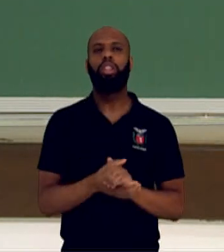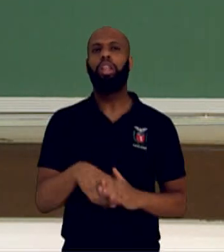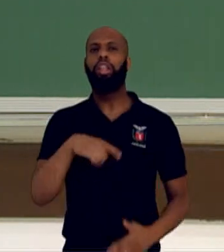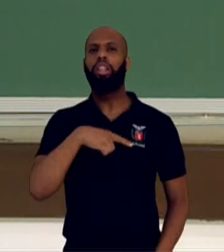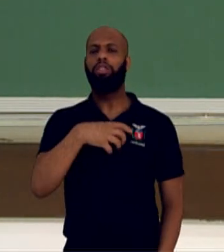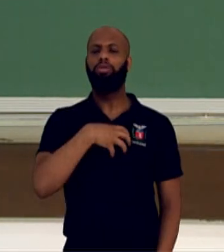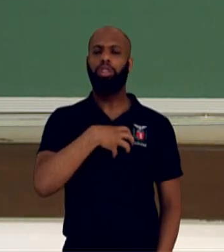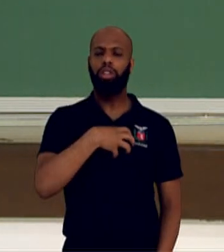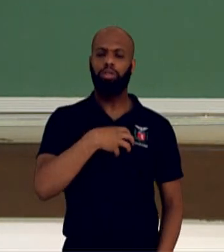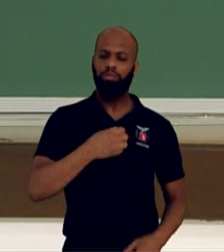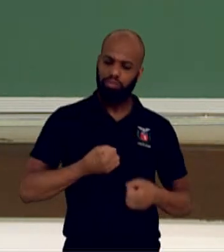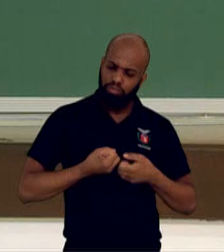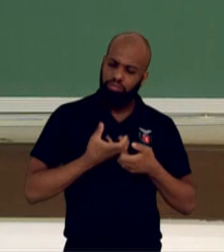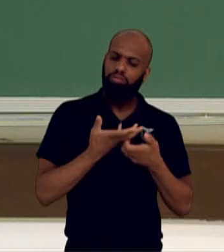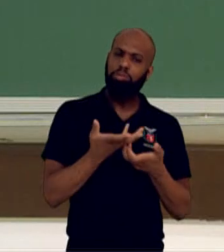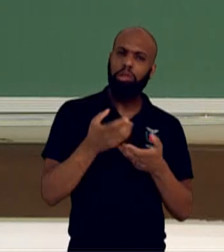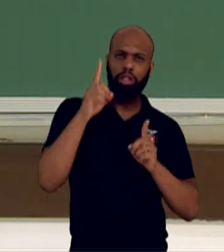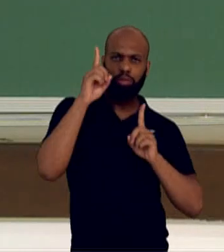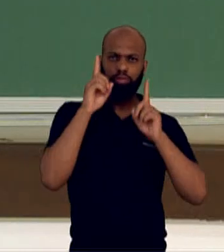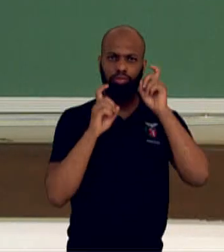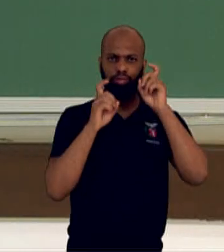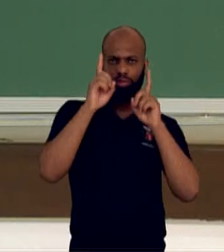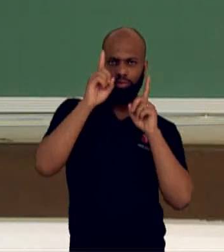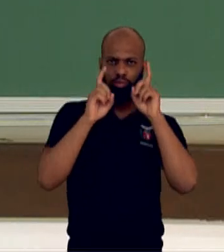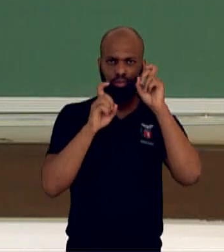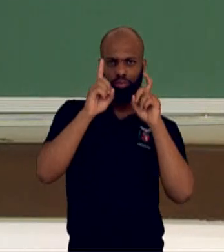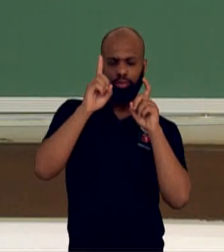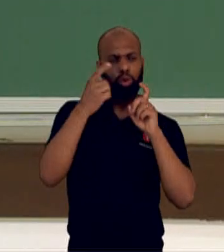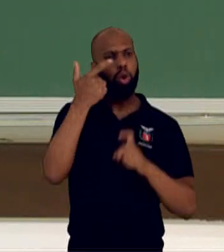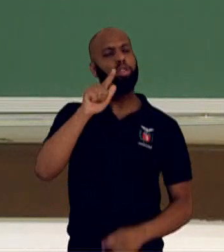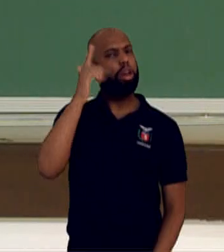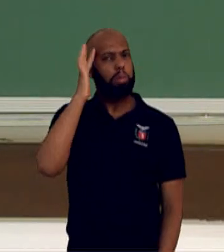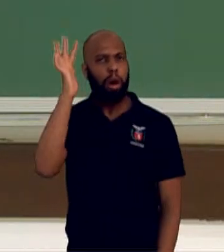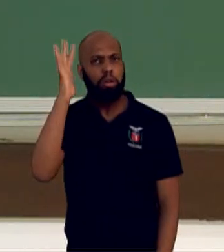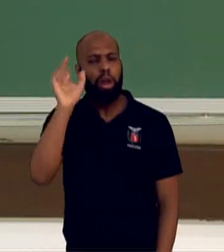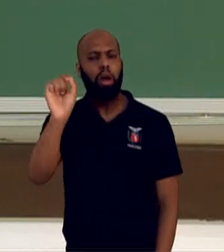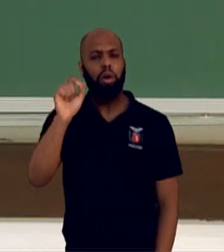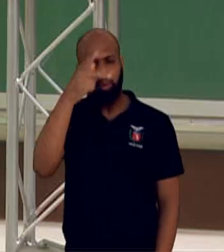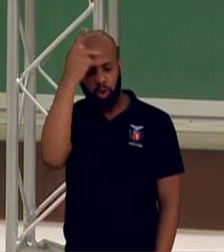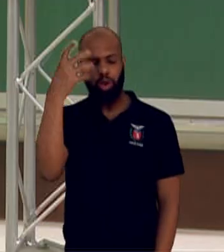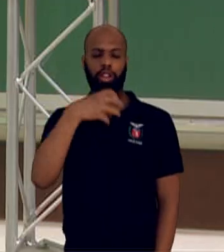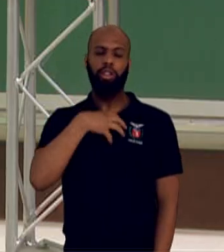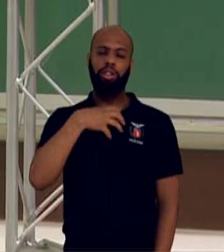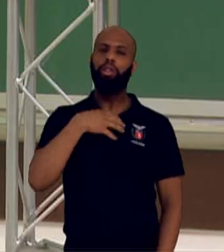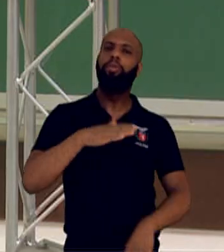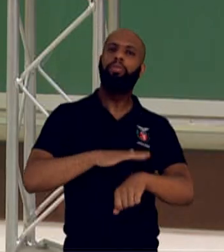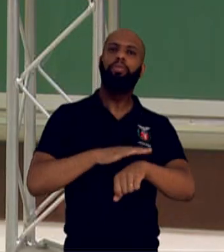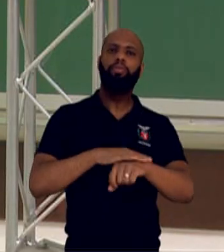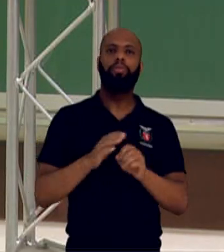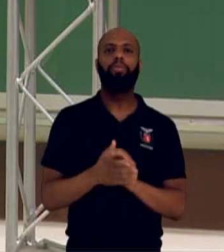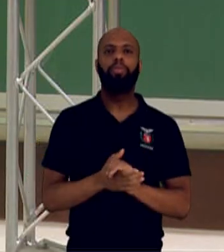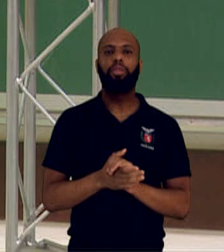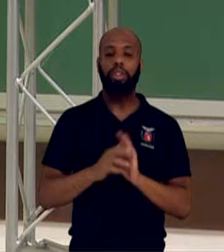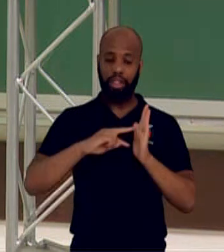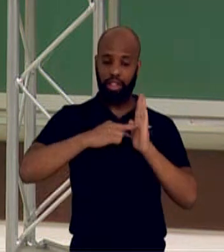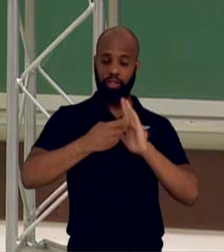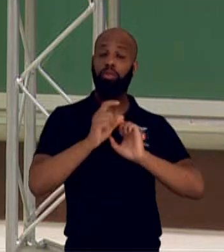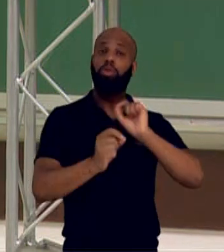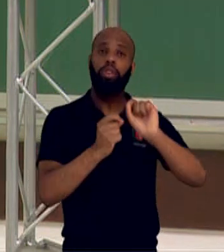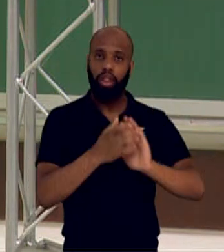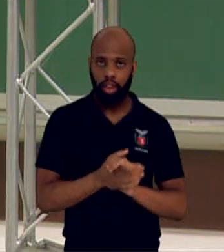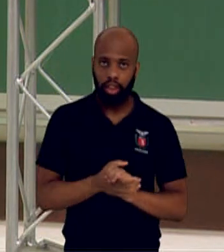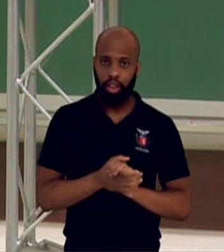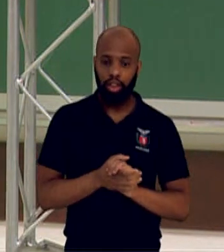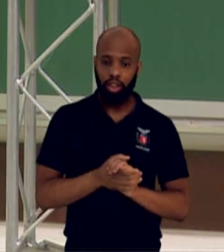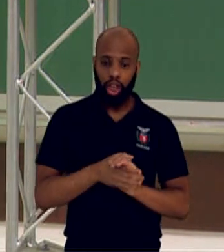forma de expressão, né? A gente consegue ver assim, até imaginar o que a pessoa estava sentindo naquela hora. Isso quer dizer o quê? Que